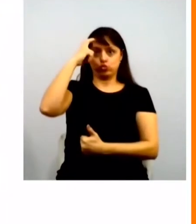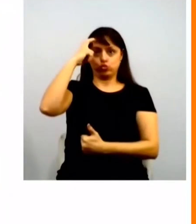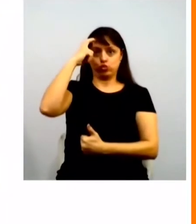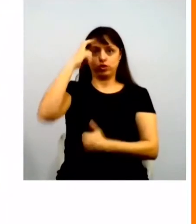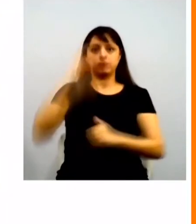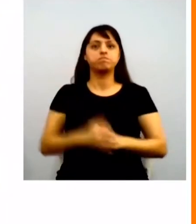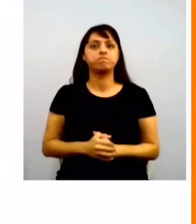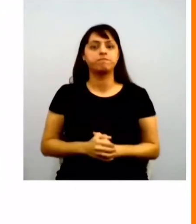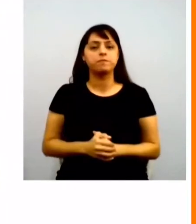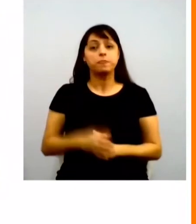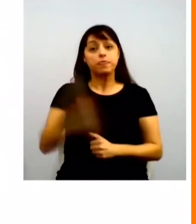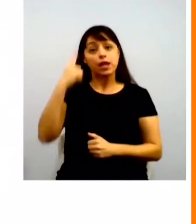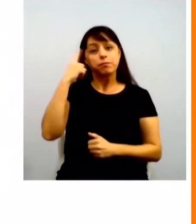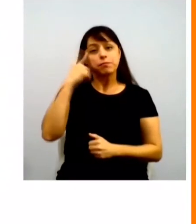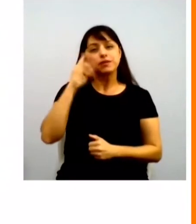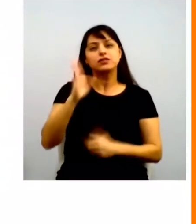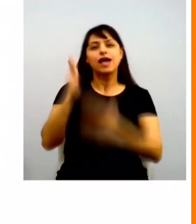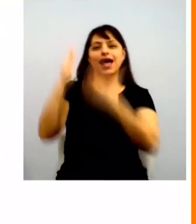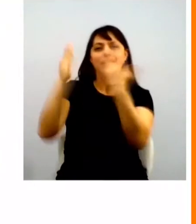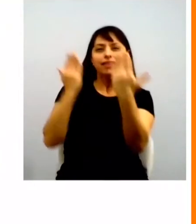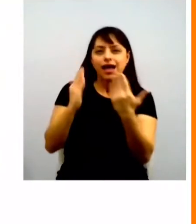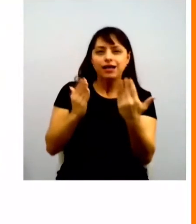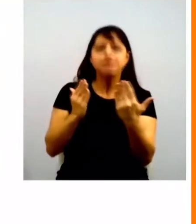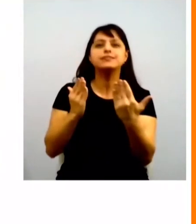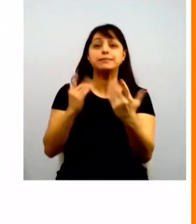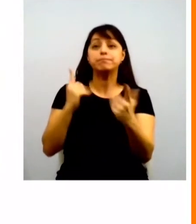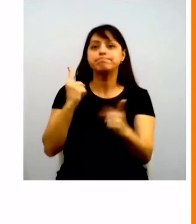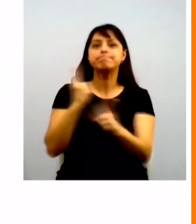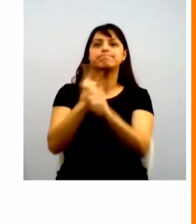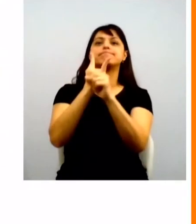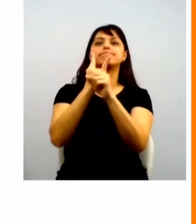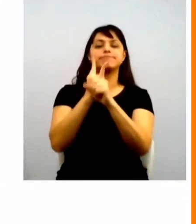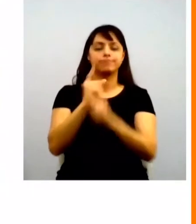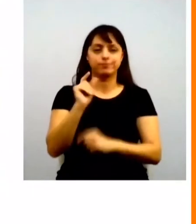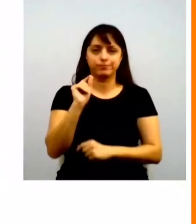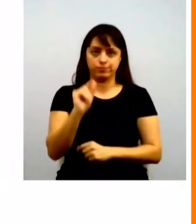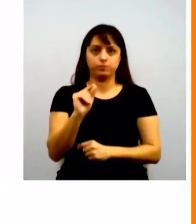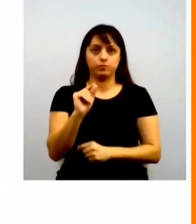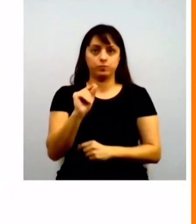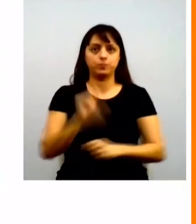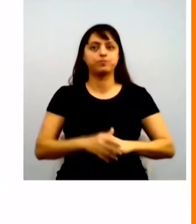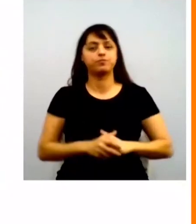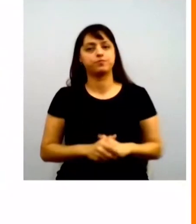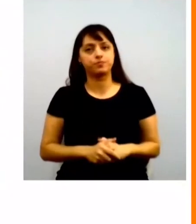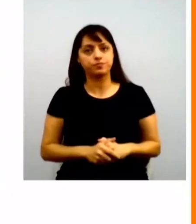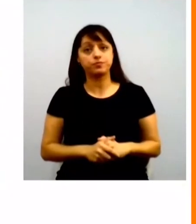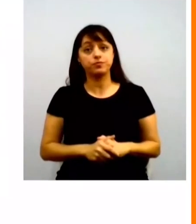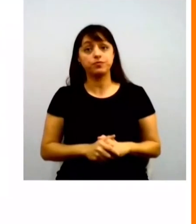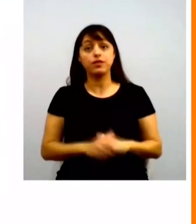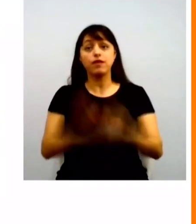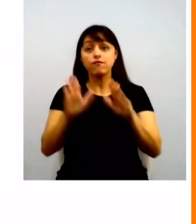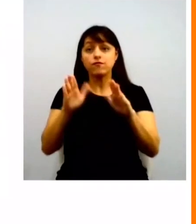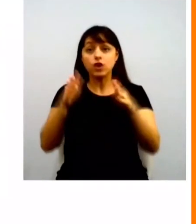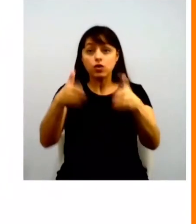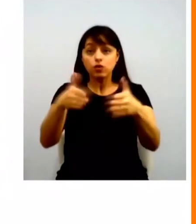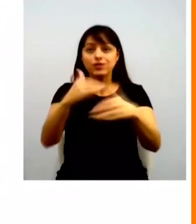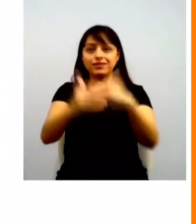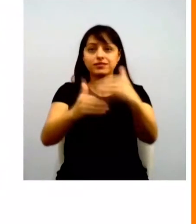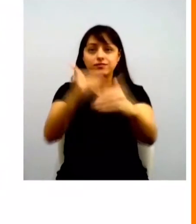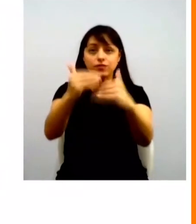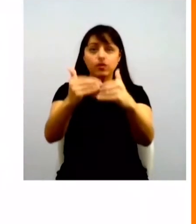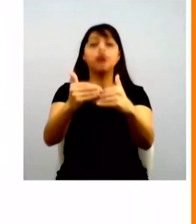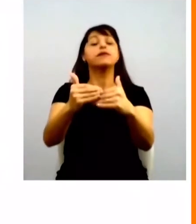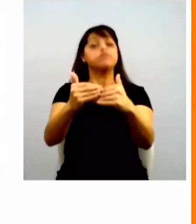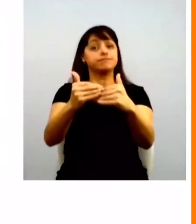análises, hemos visto que este enfoque se pode analizar nas relações culturas-desenvolução desde